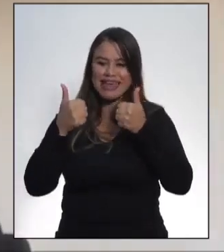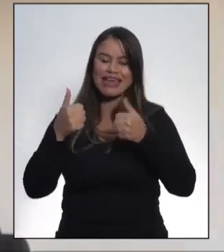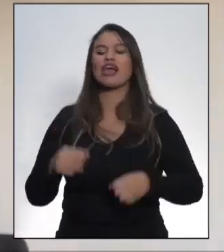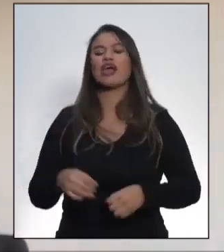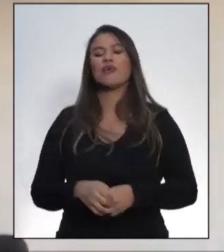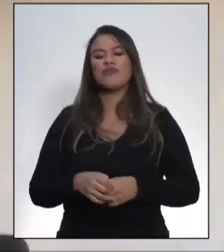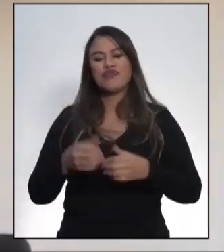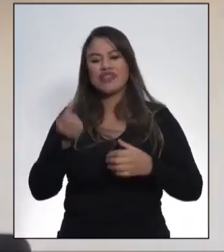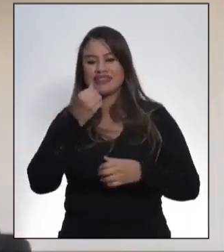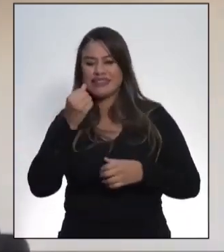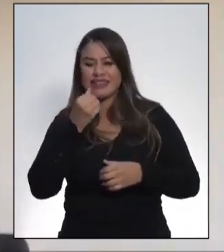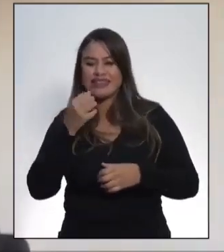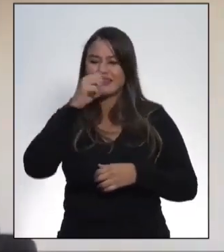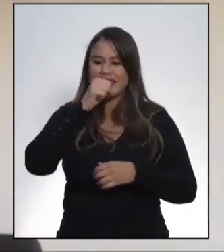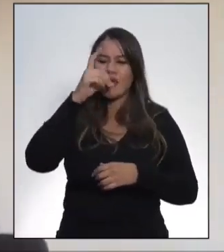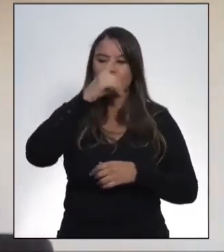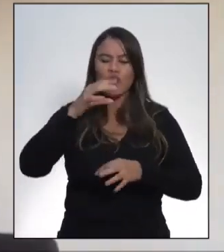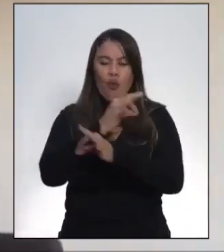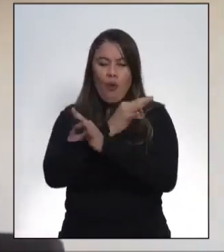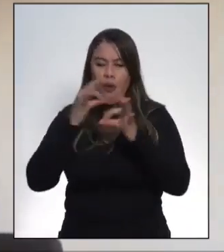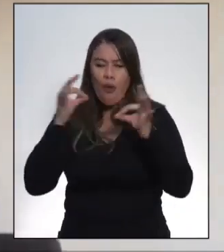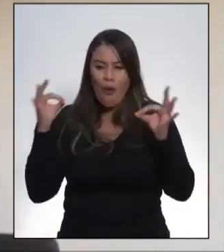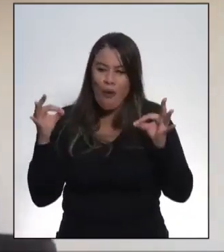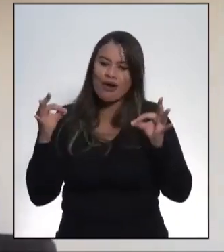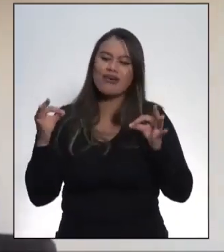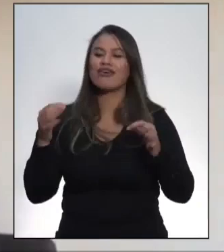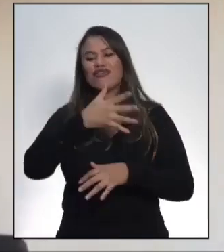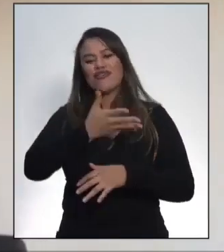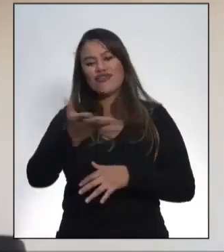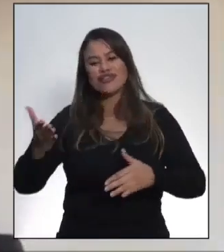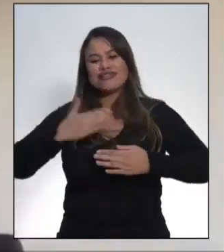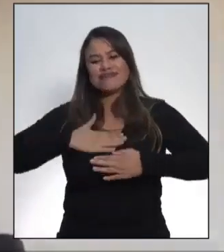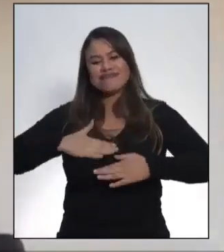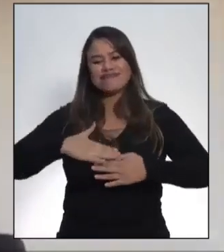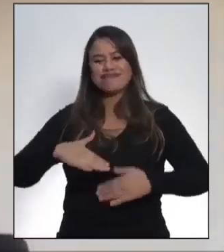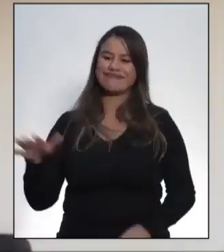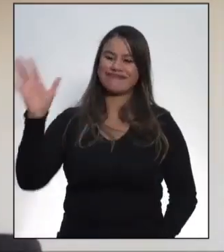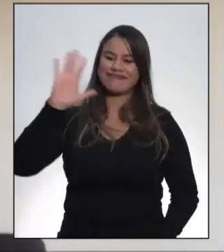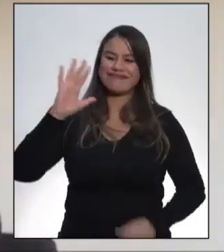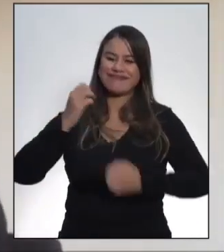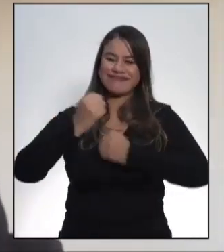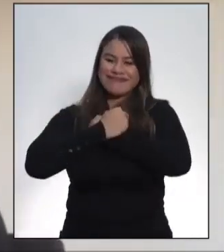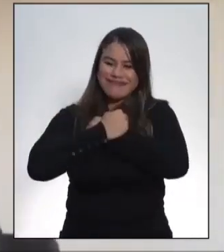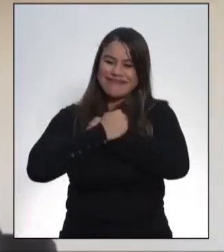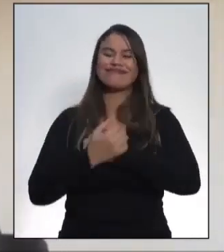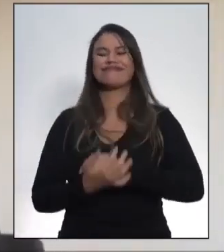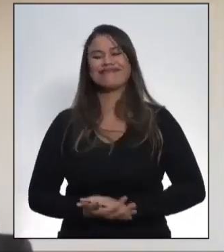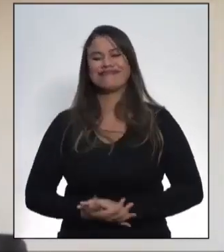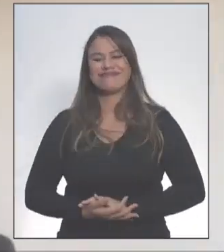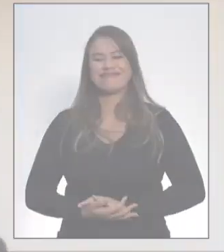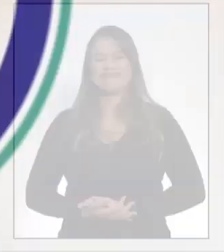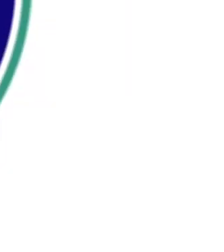ótima sexta-feira, ótimo final de semana. Espero que vocês descansem, se divirtam e um grande abraço para todos.